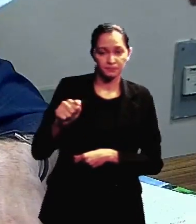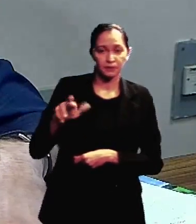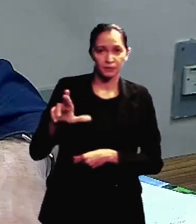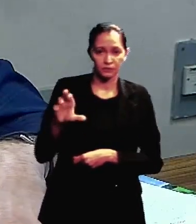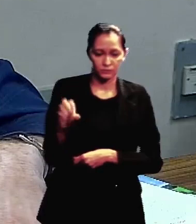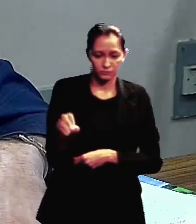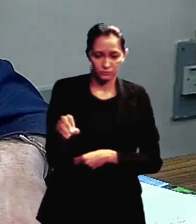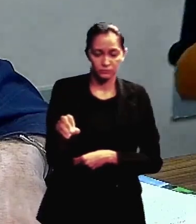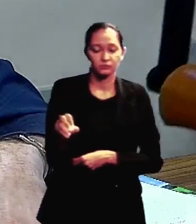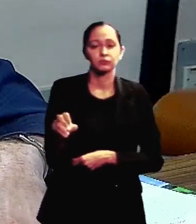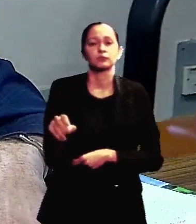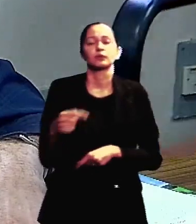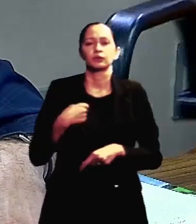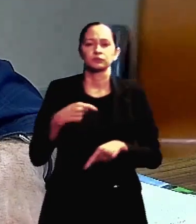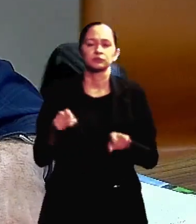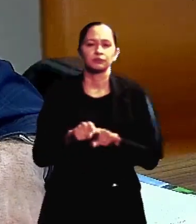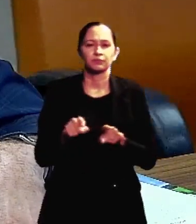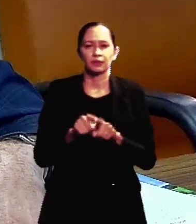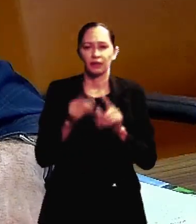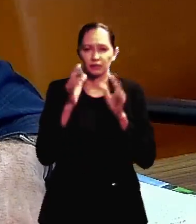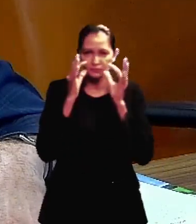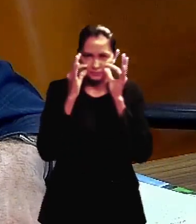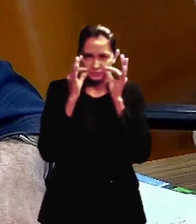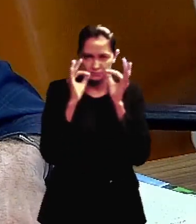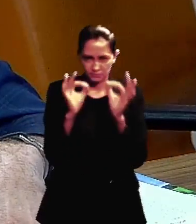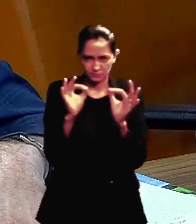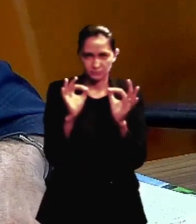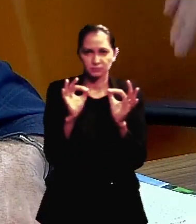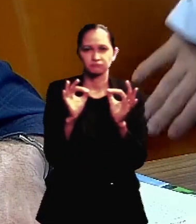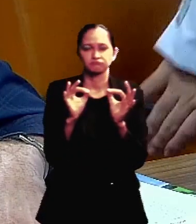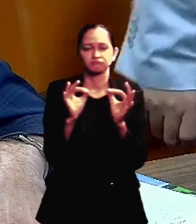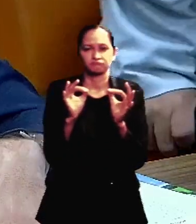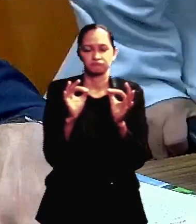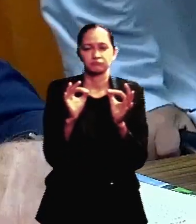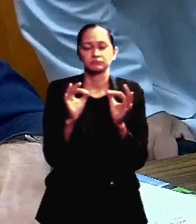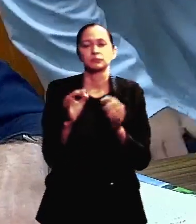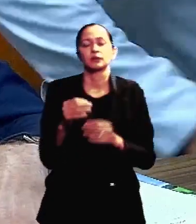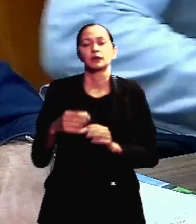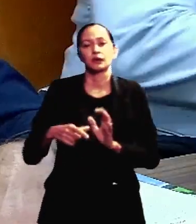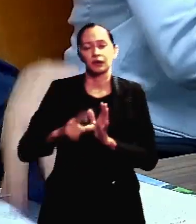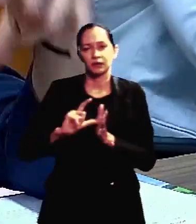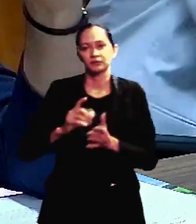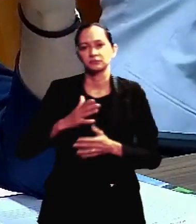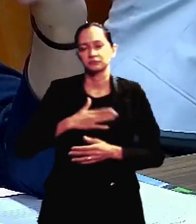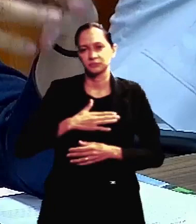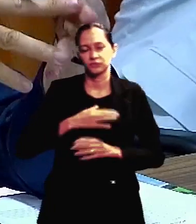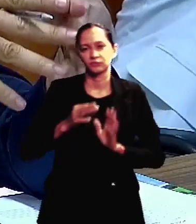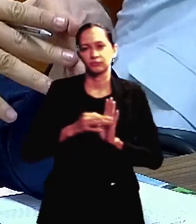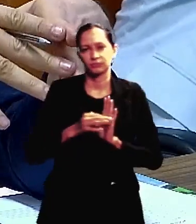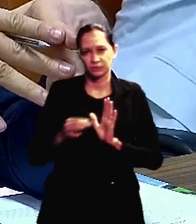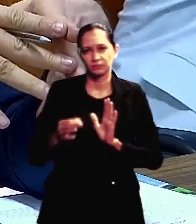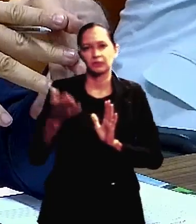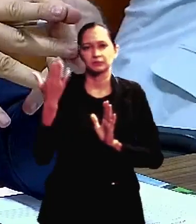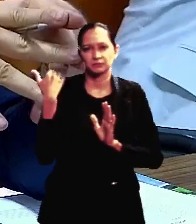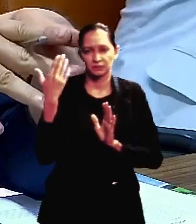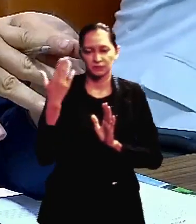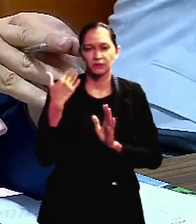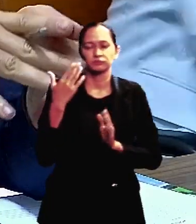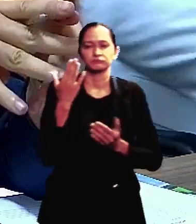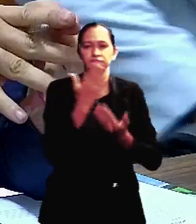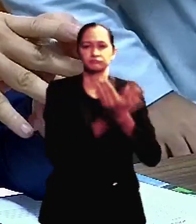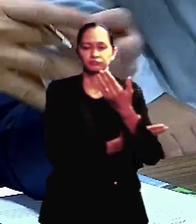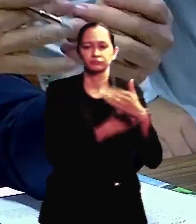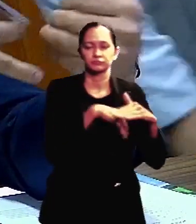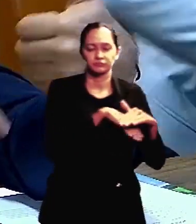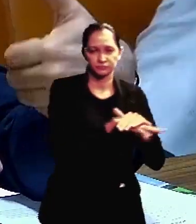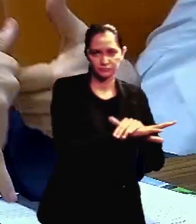Rubem e atento à manifestação primeva exarada por mim no sentido do arquivamento do projeto em